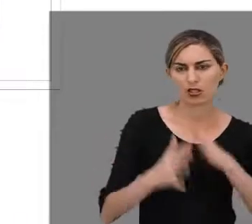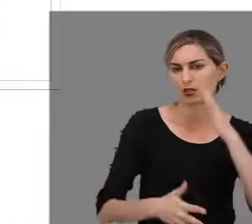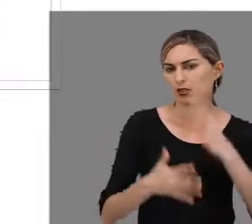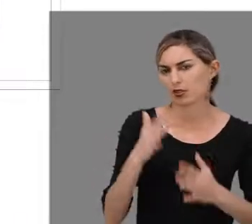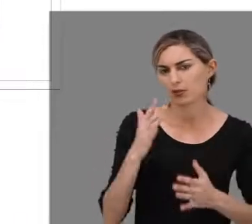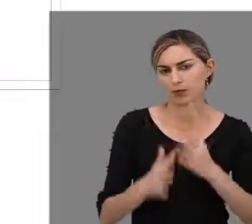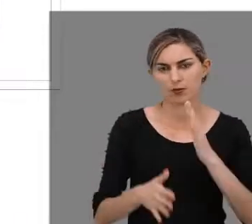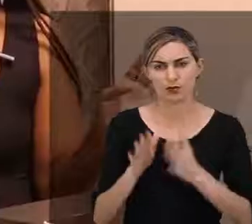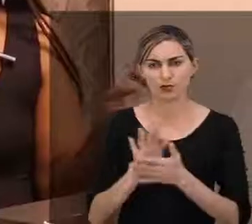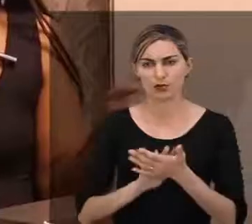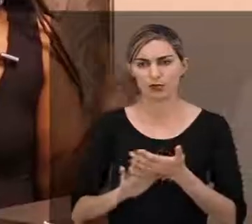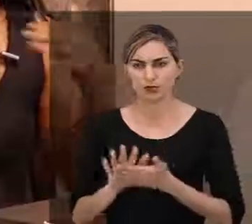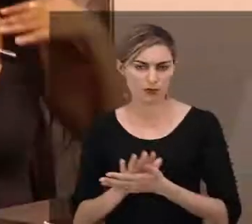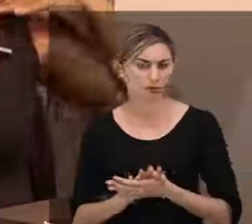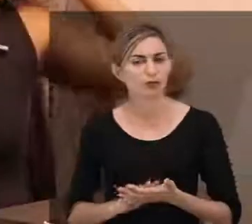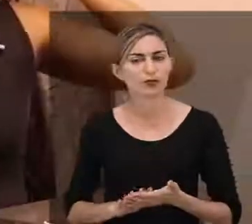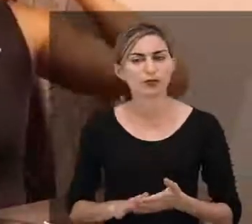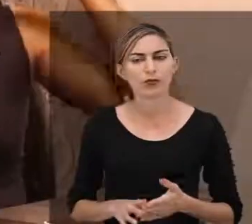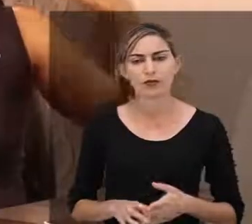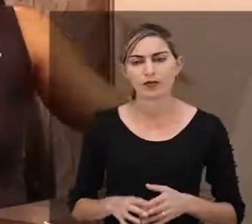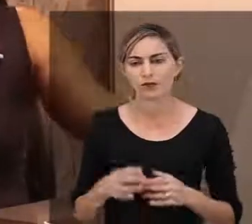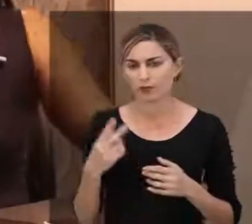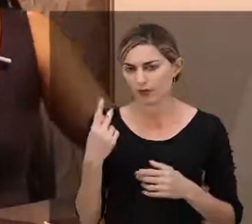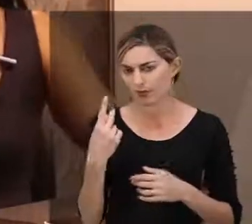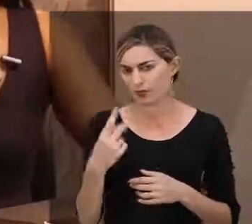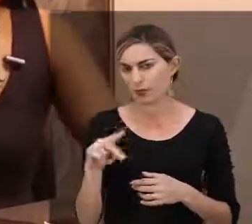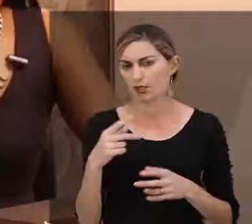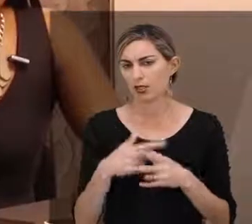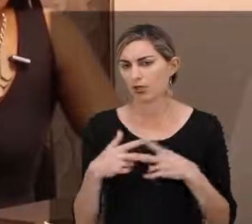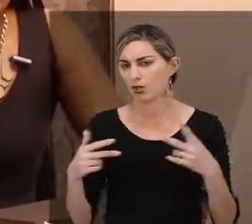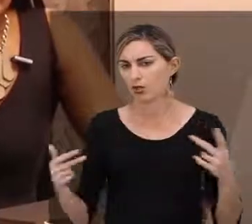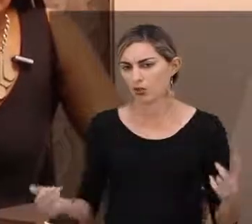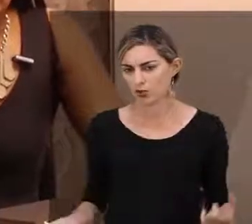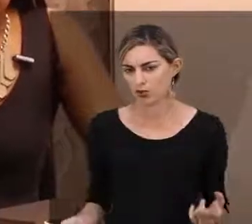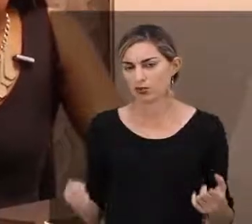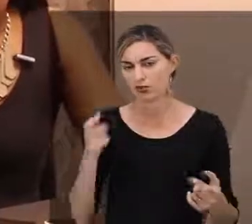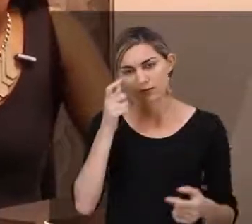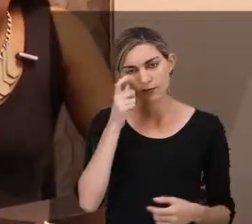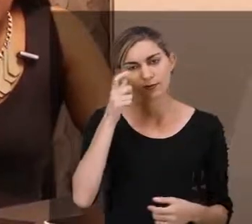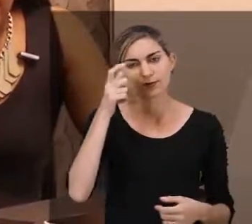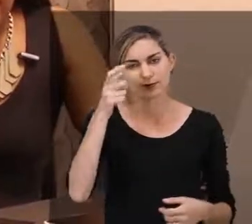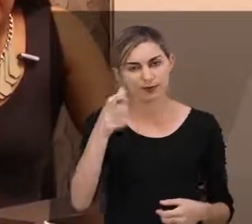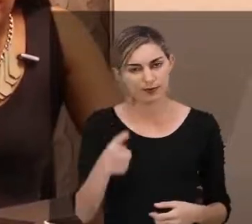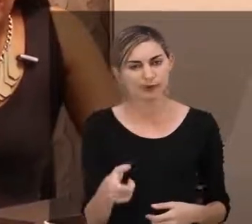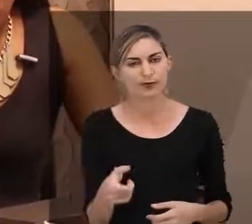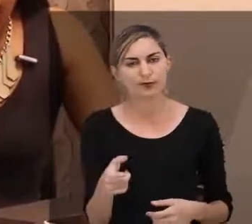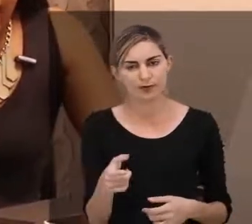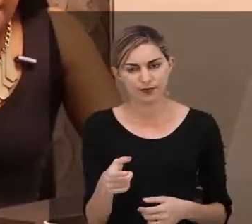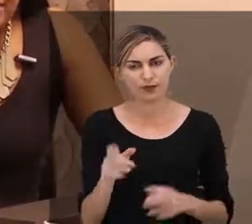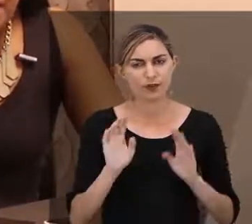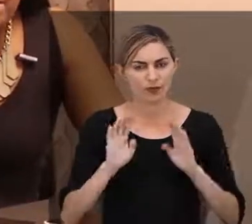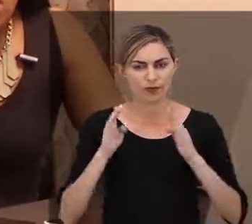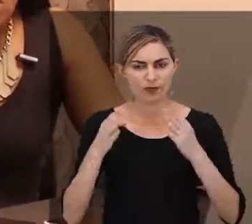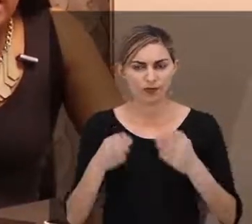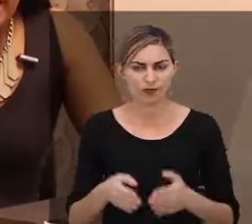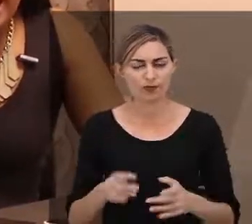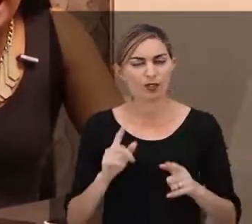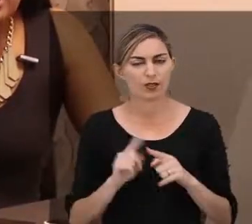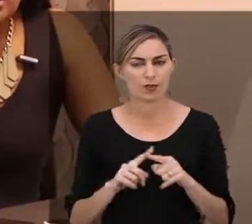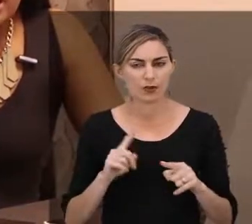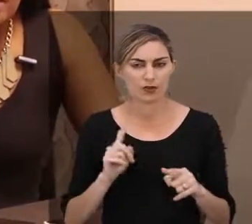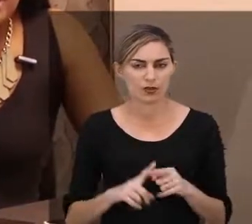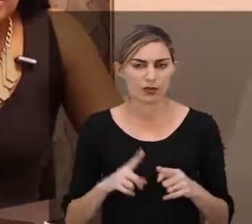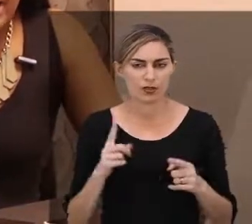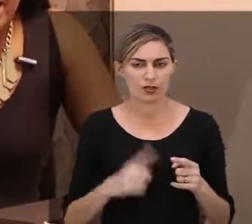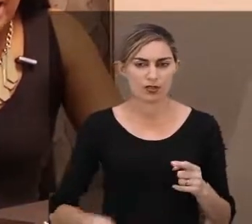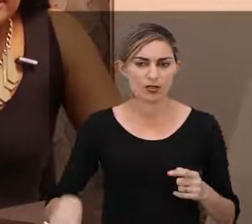o outro. Ótimo. Então isso é uma coisa que é bastante interessante da gente focar, porque a